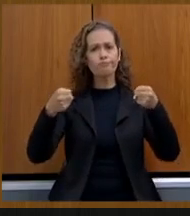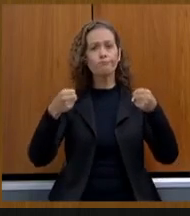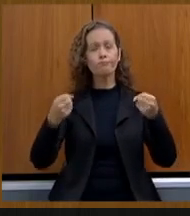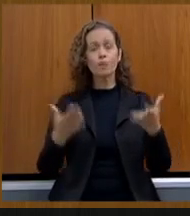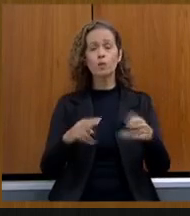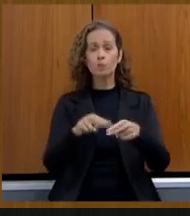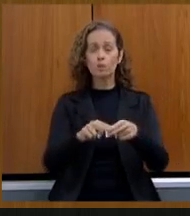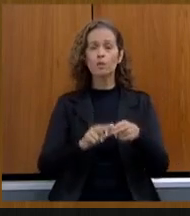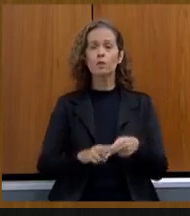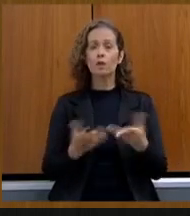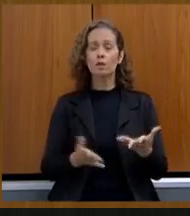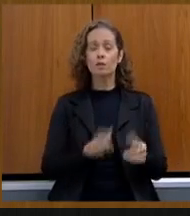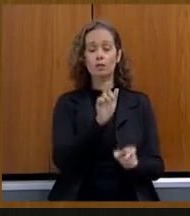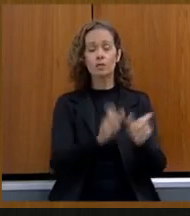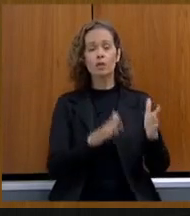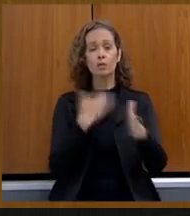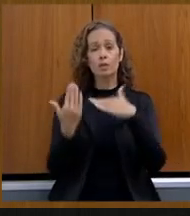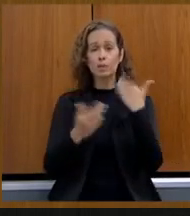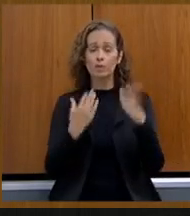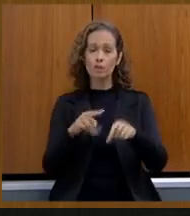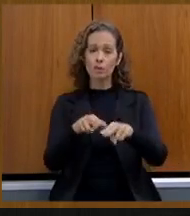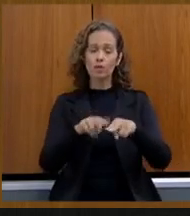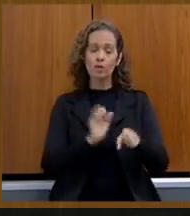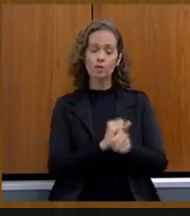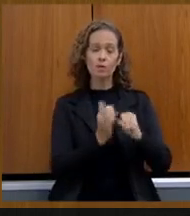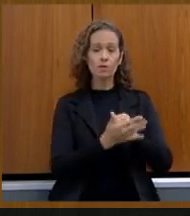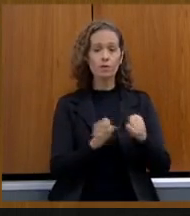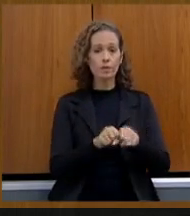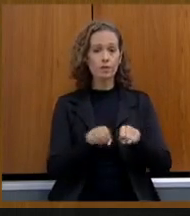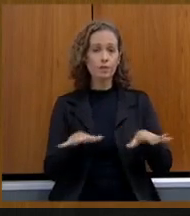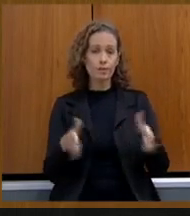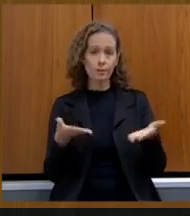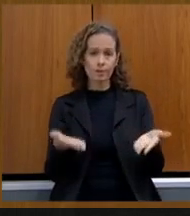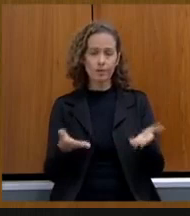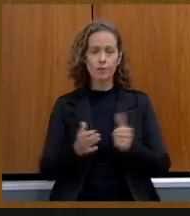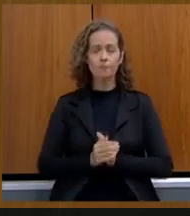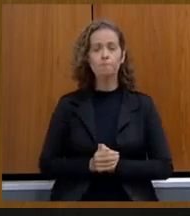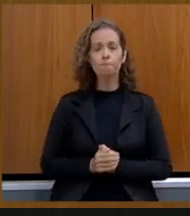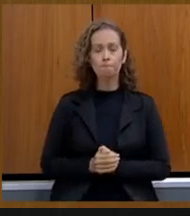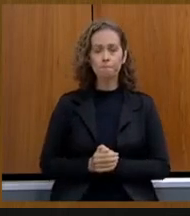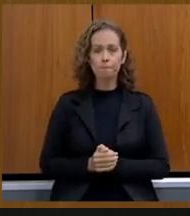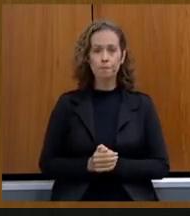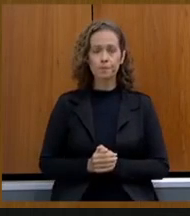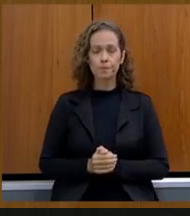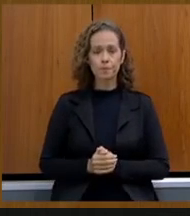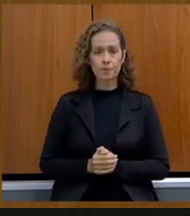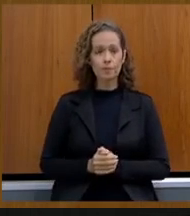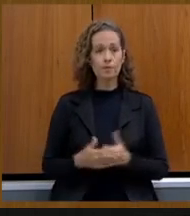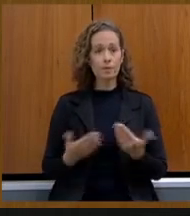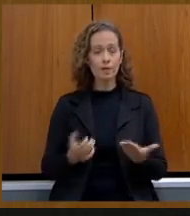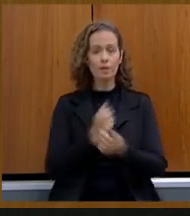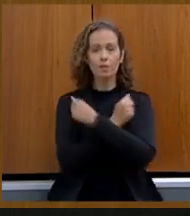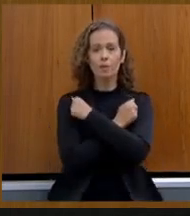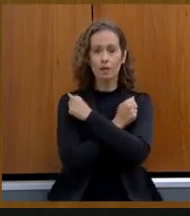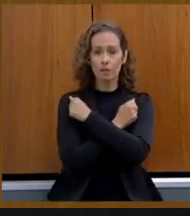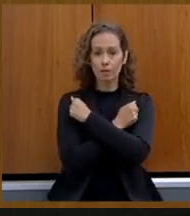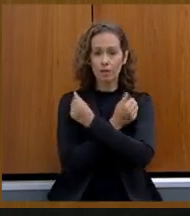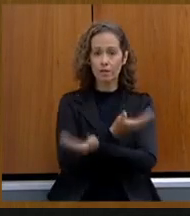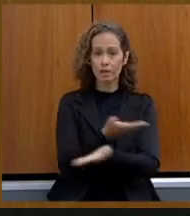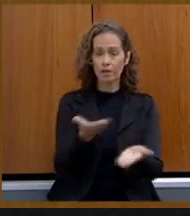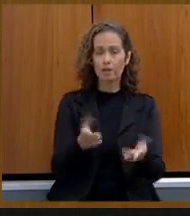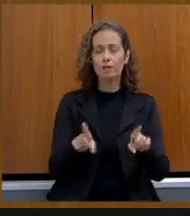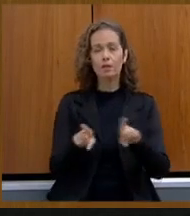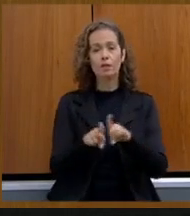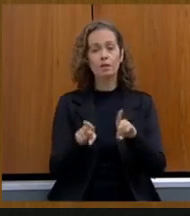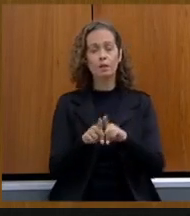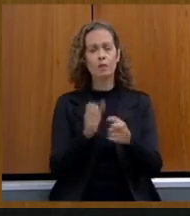às mortes porque o vídeo 19 na nossa categoria é deixar o meu abraço a eles e